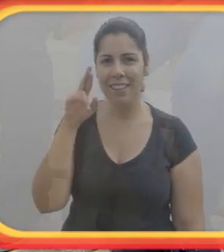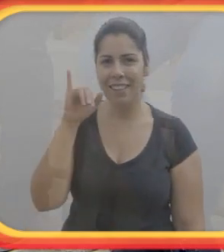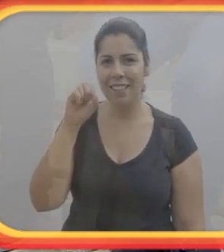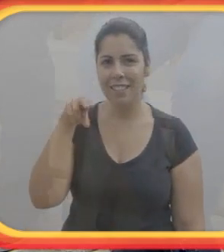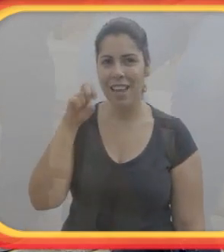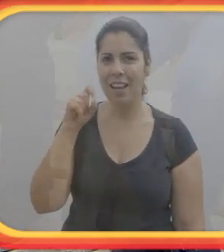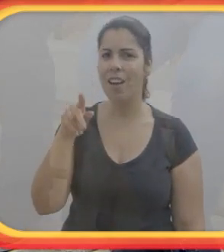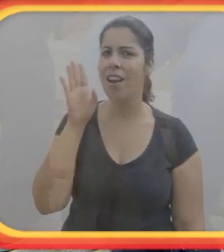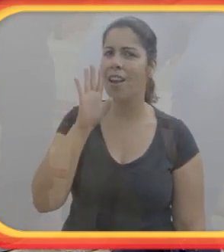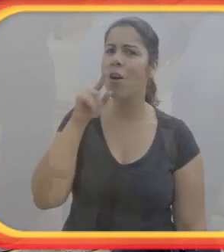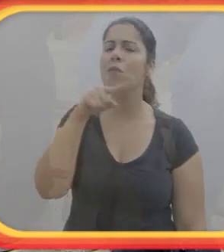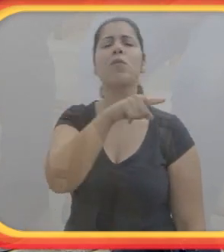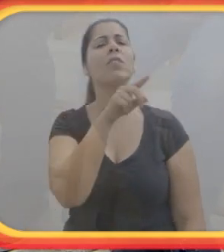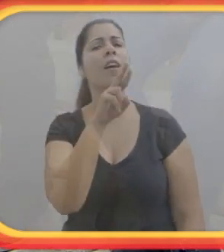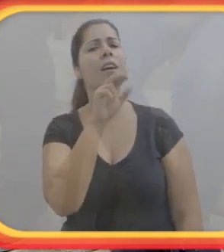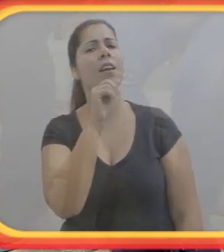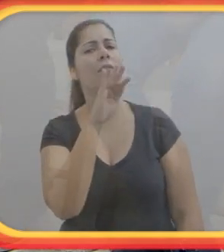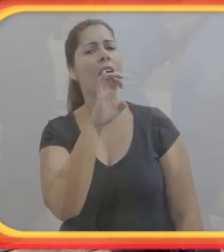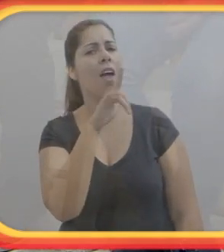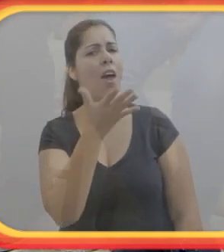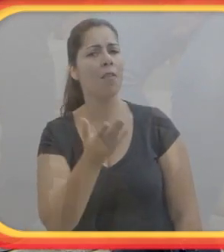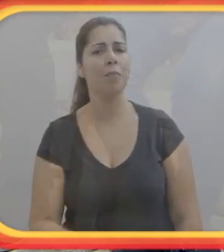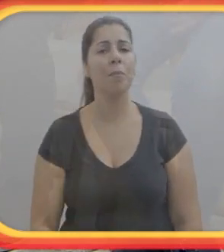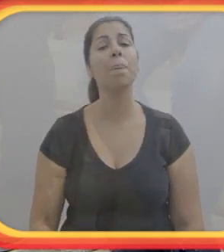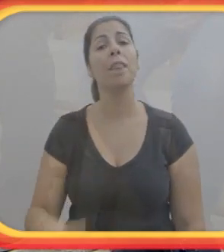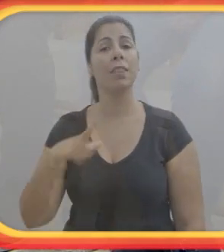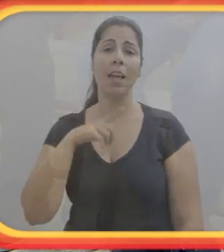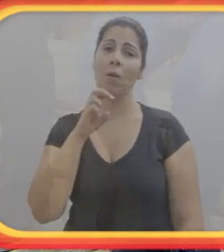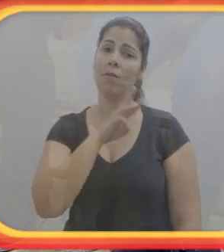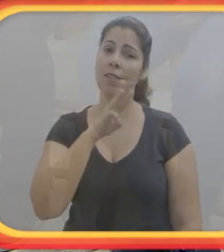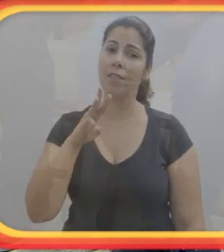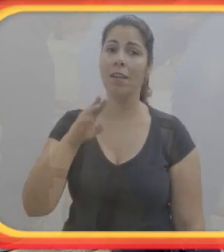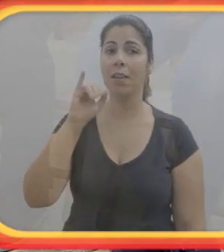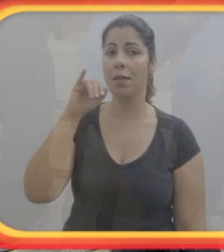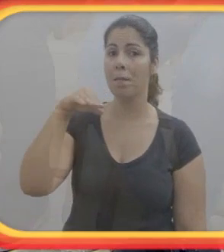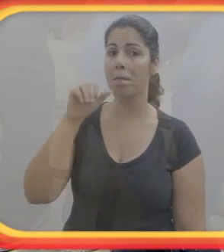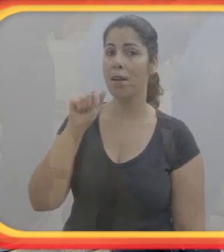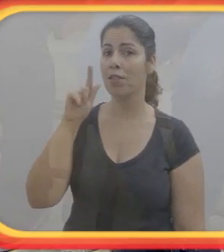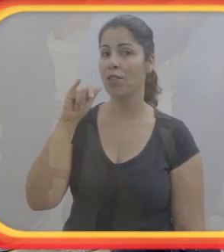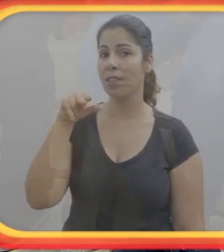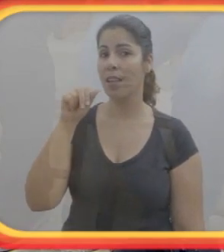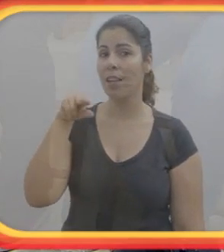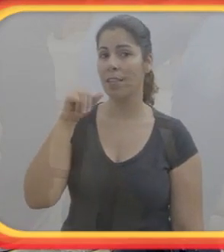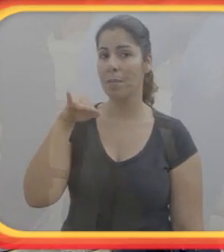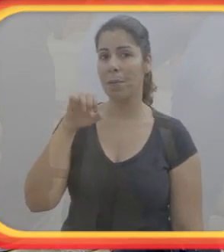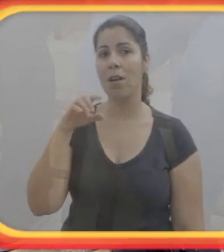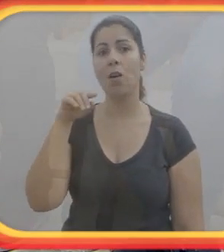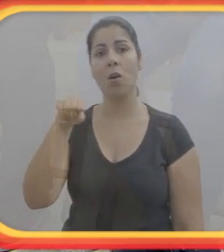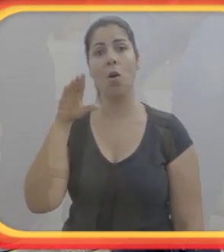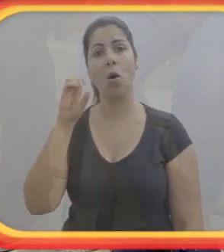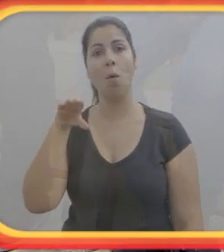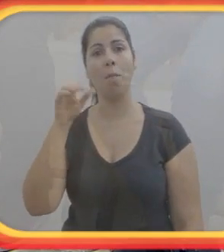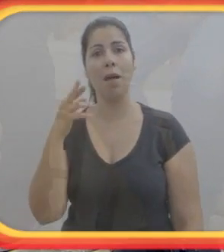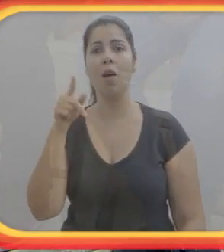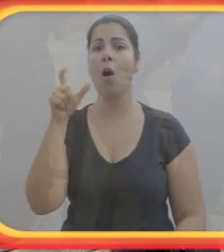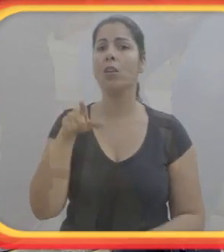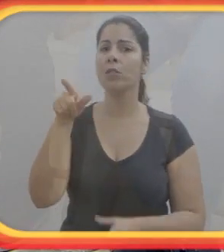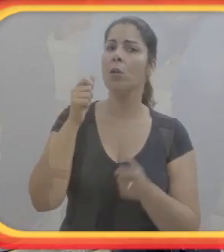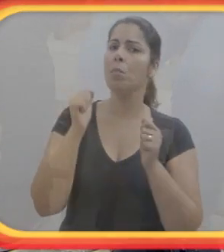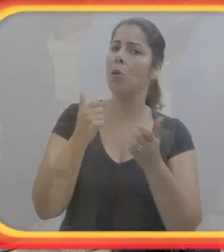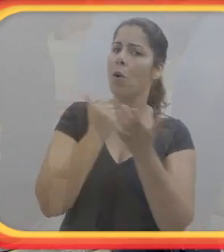Intrínseca. Legal. Você, Rafaela? Tem um site do imaginanime.com.br onde você pode comprar o